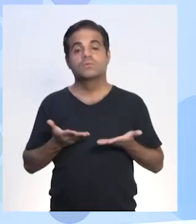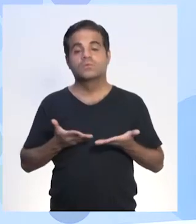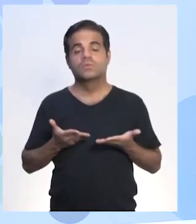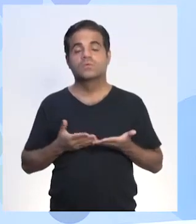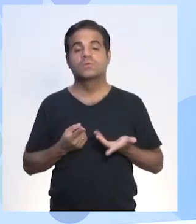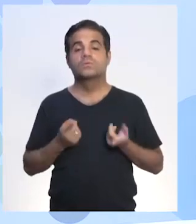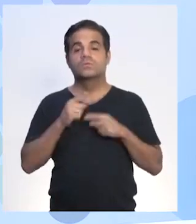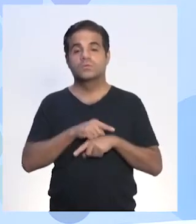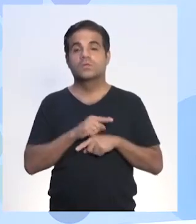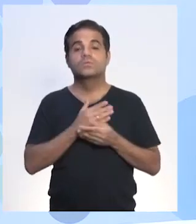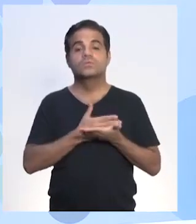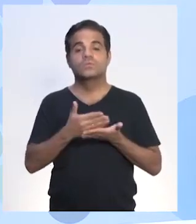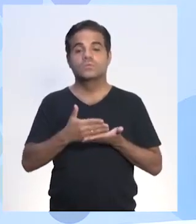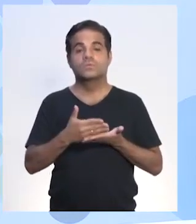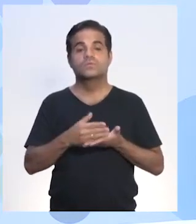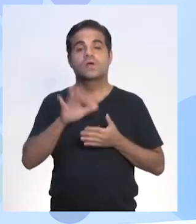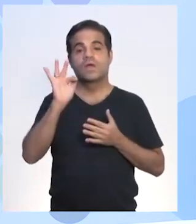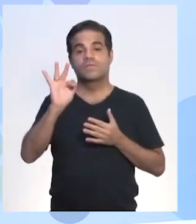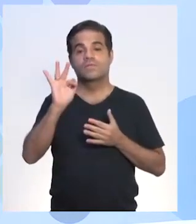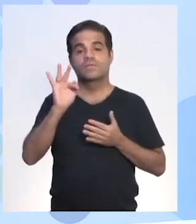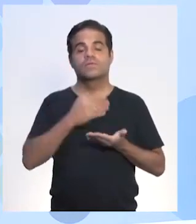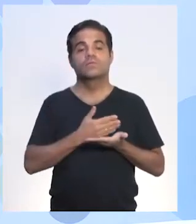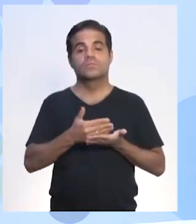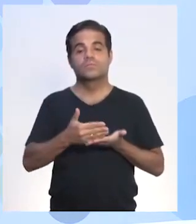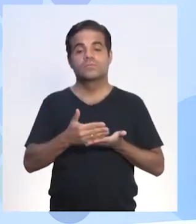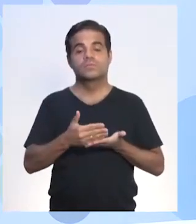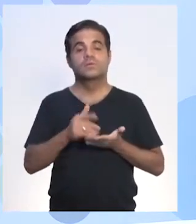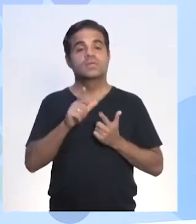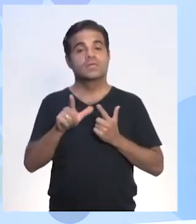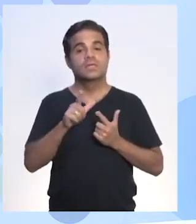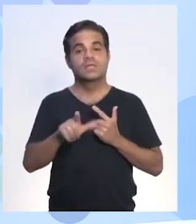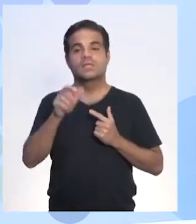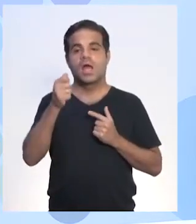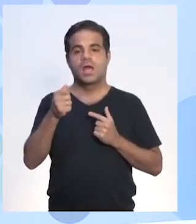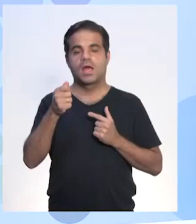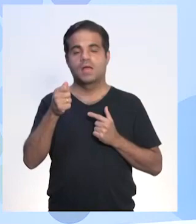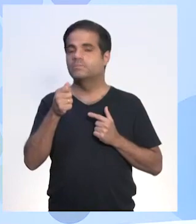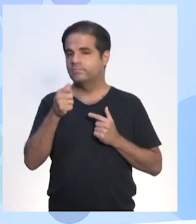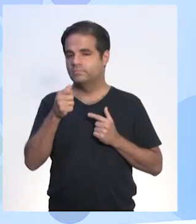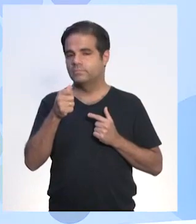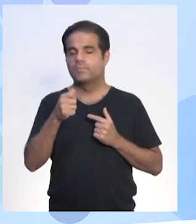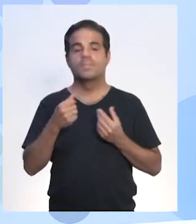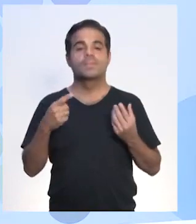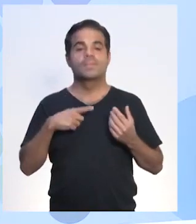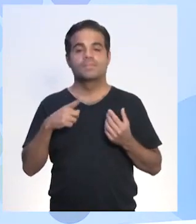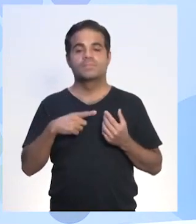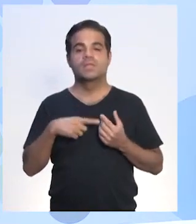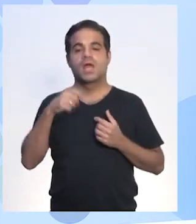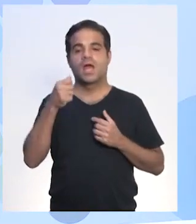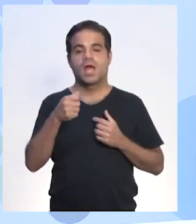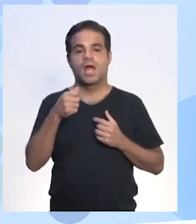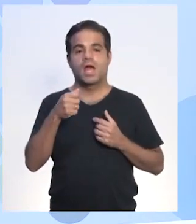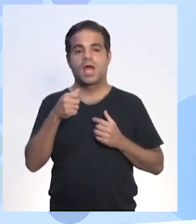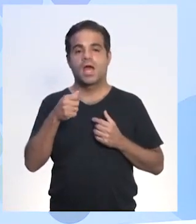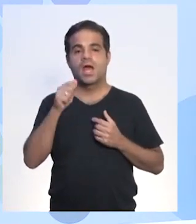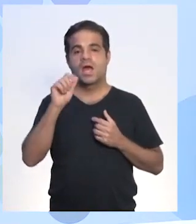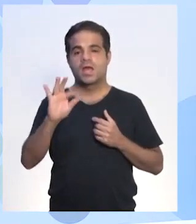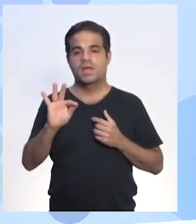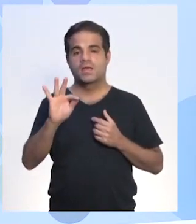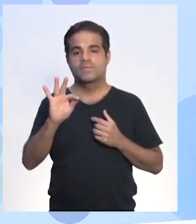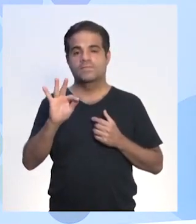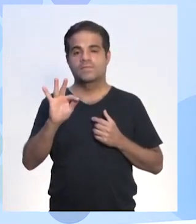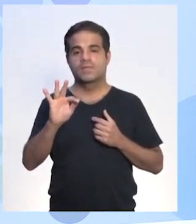agora, ao invés de começar com F, vou começar com a letra A. Então, eu vou ter A,